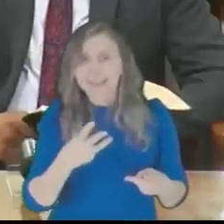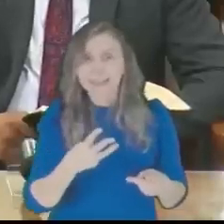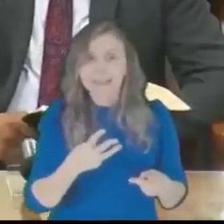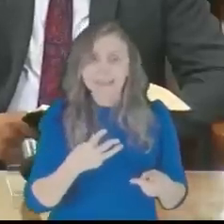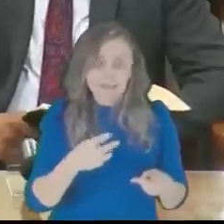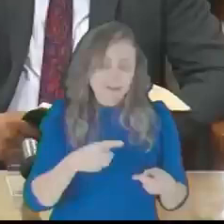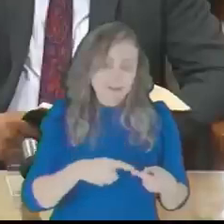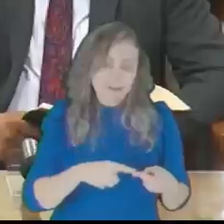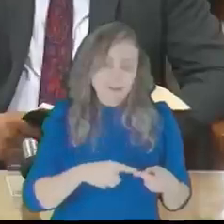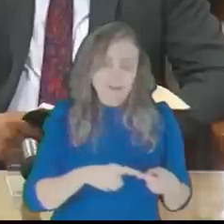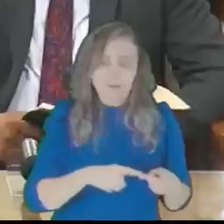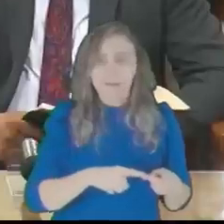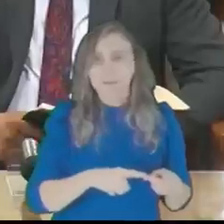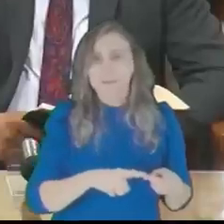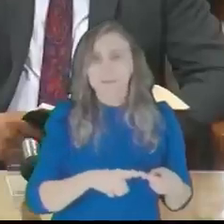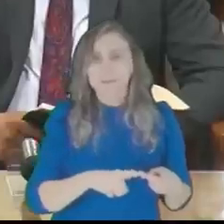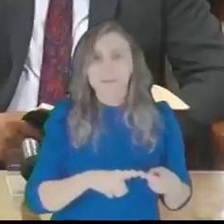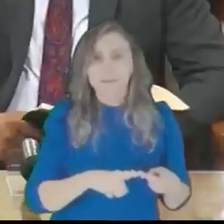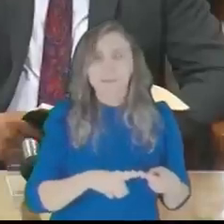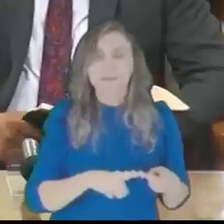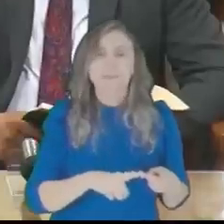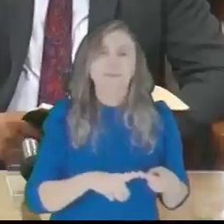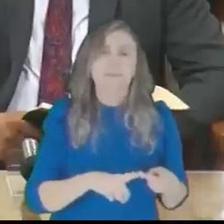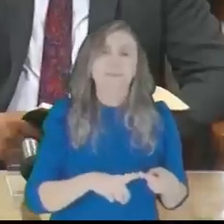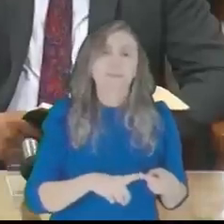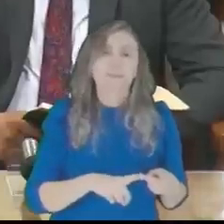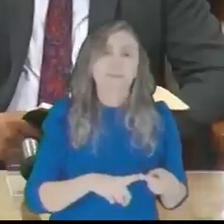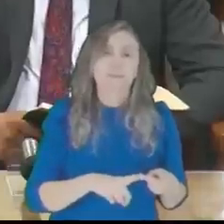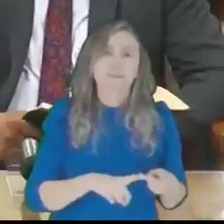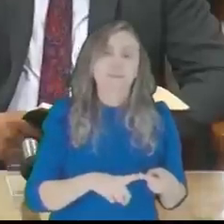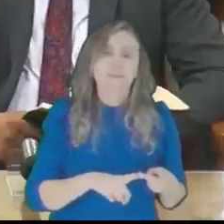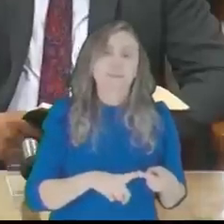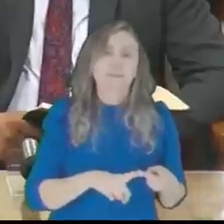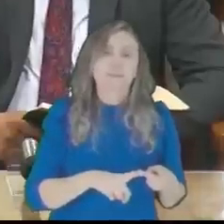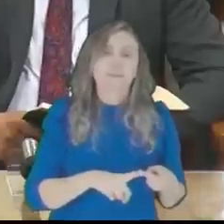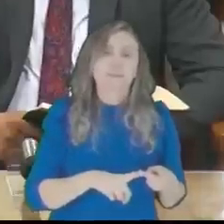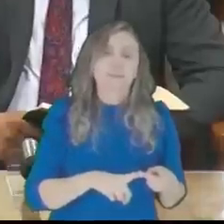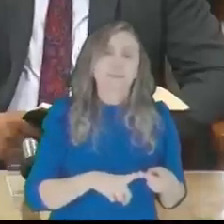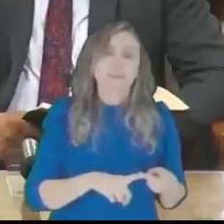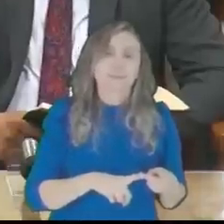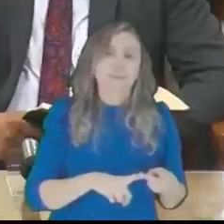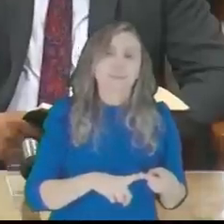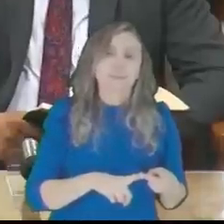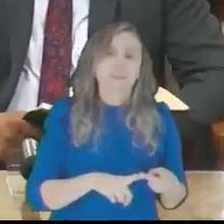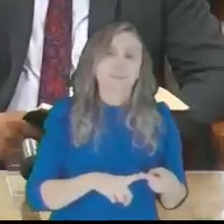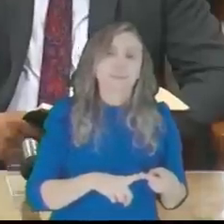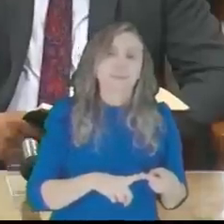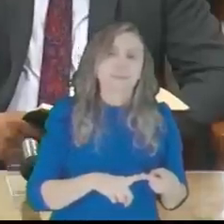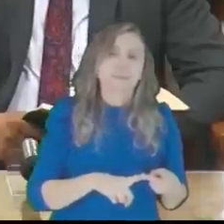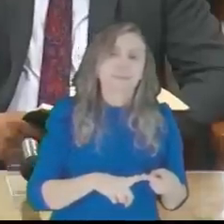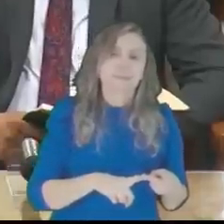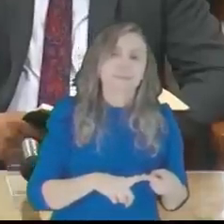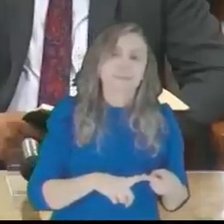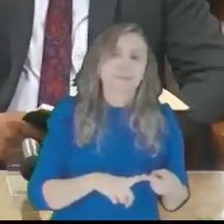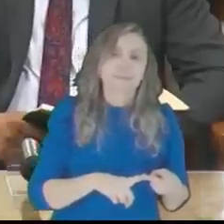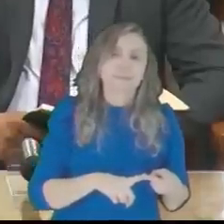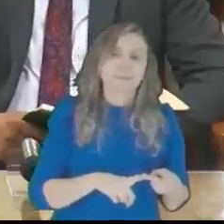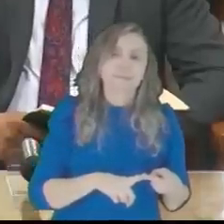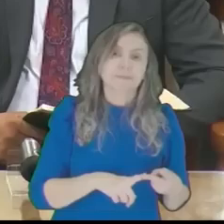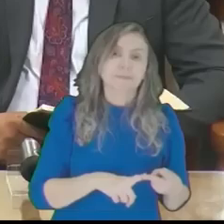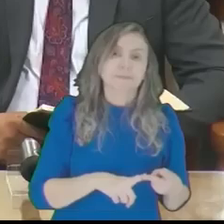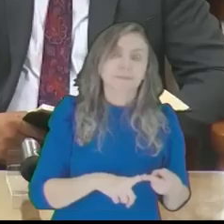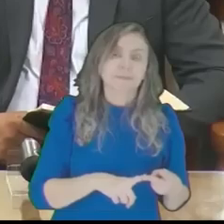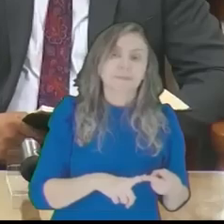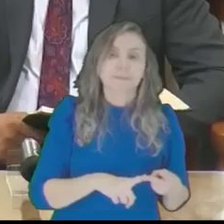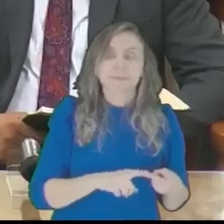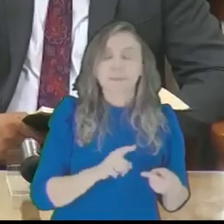erro de calendário. Marcaram para 1844, Jesus não veio. Aí inventaram de guardar